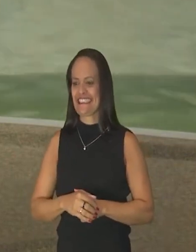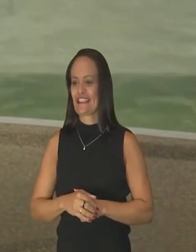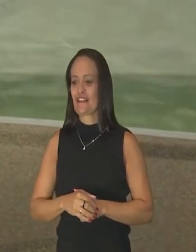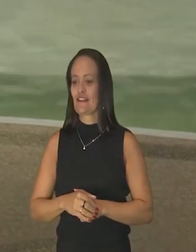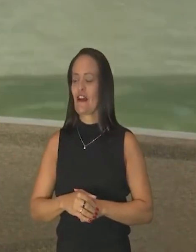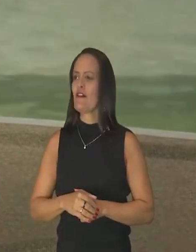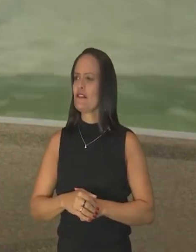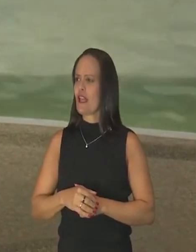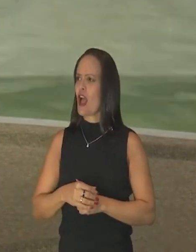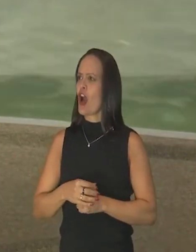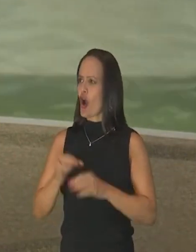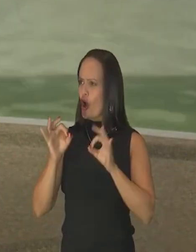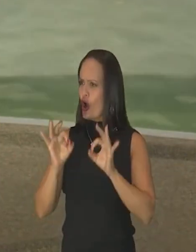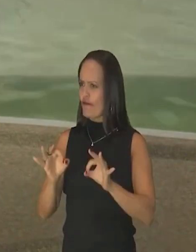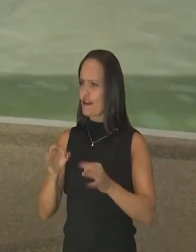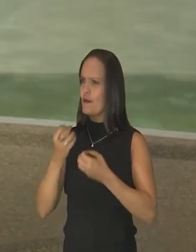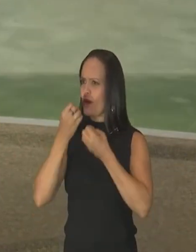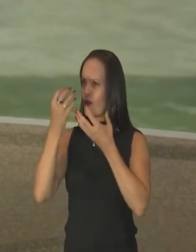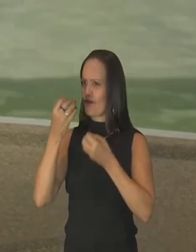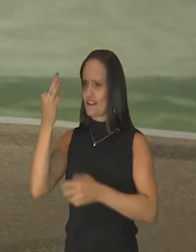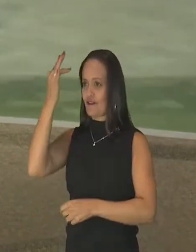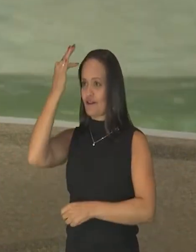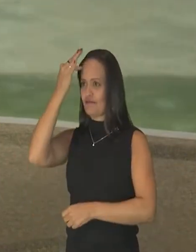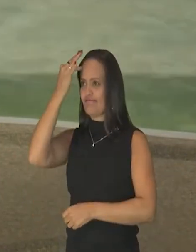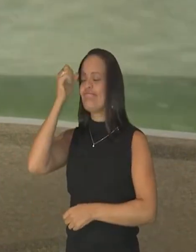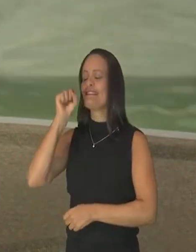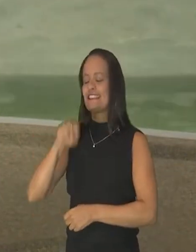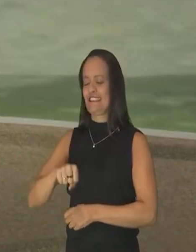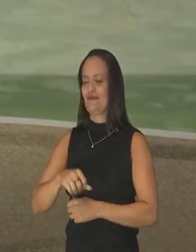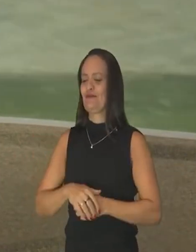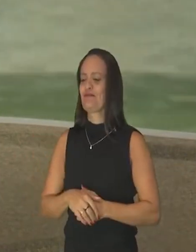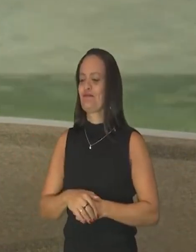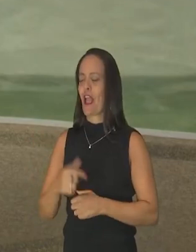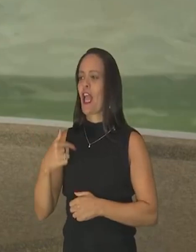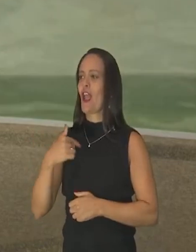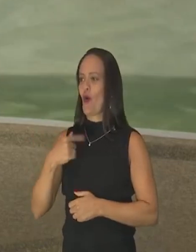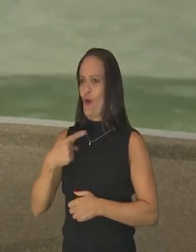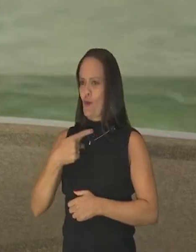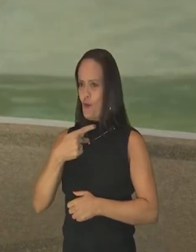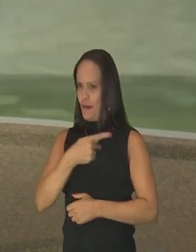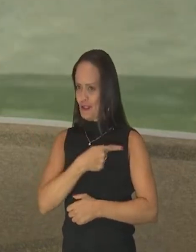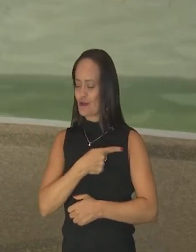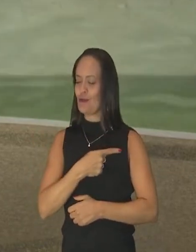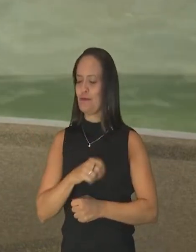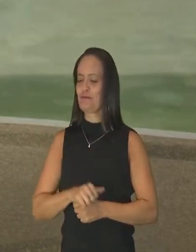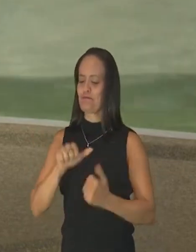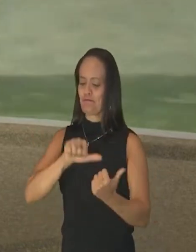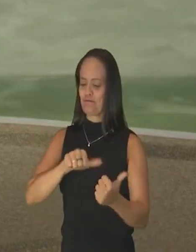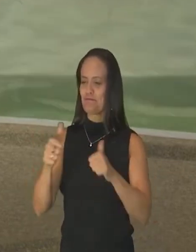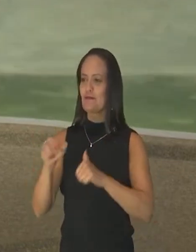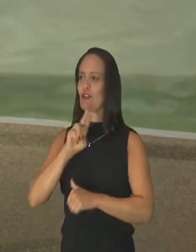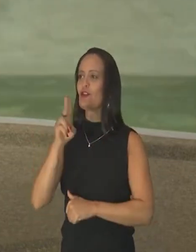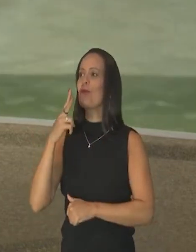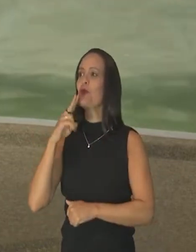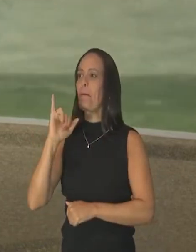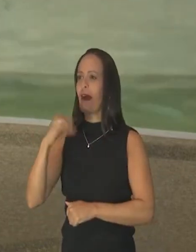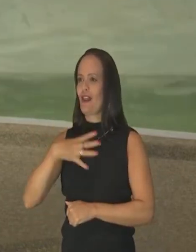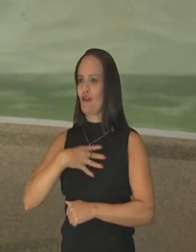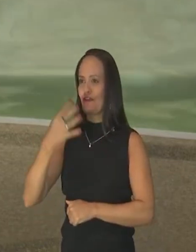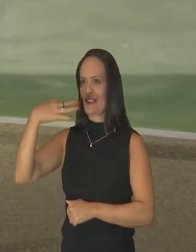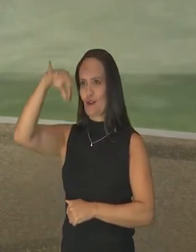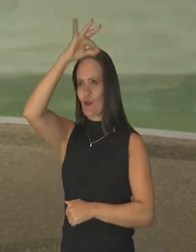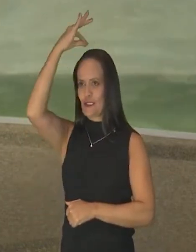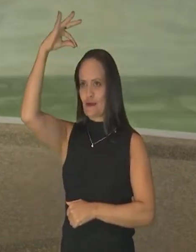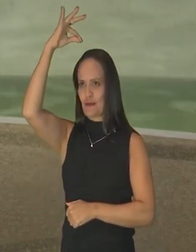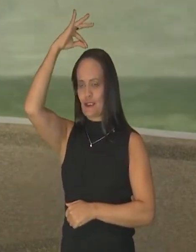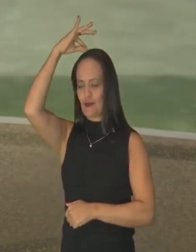Você confirma a sua pública profissão de fé? Sim. Como ministro do Evangelho, eu a batizo em nome do Pai, do Filho e